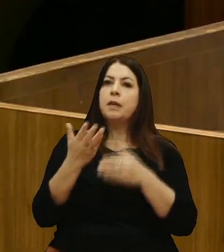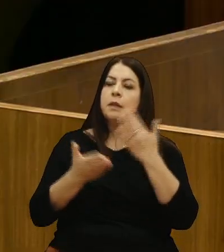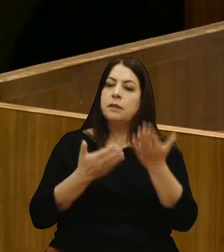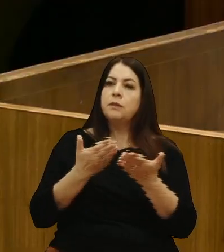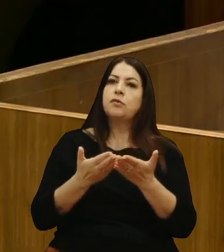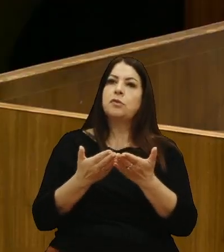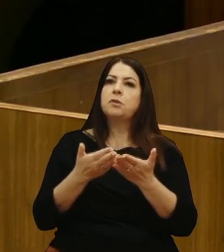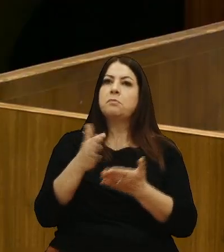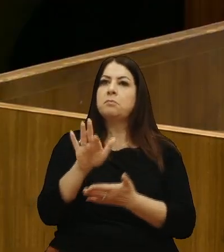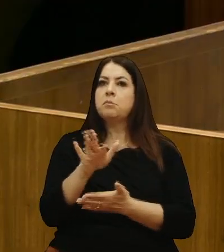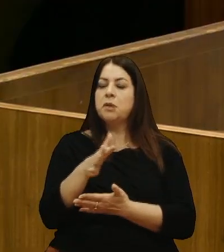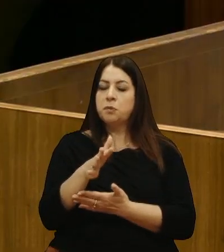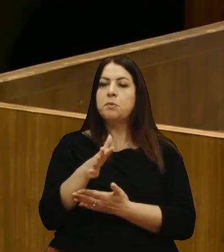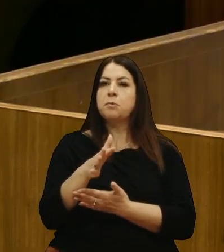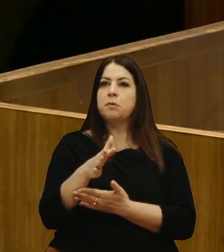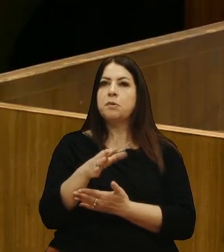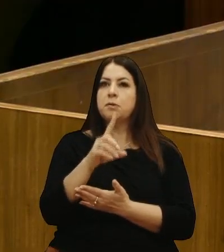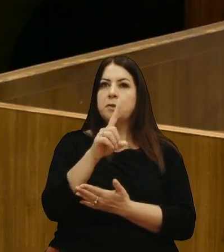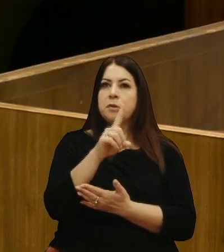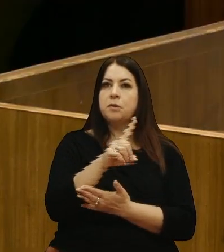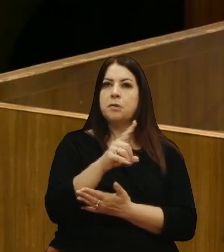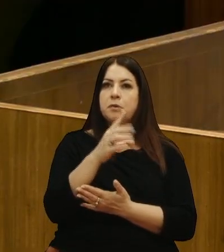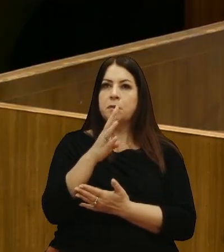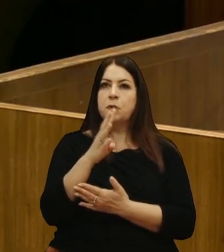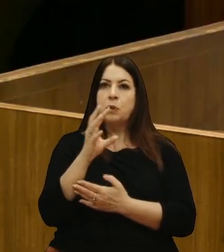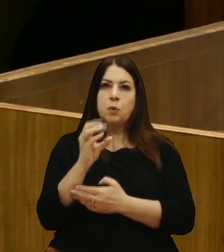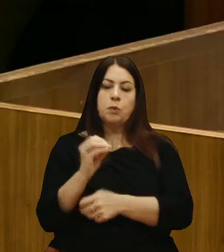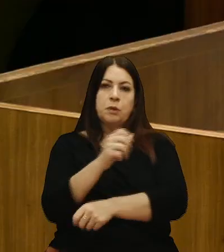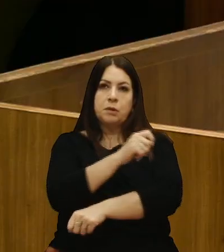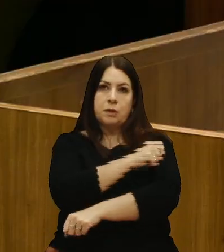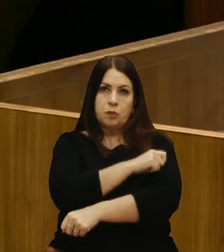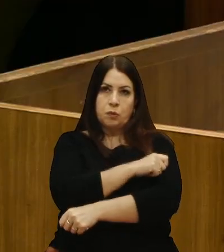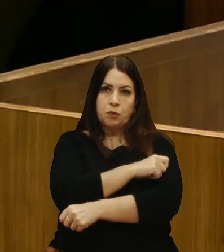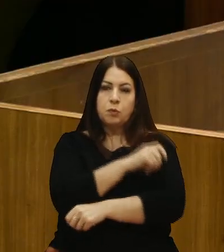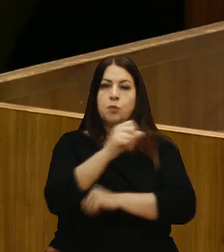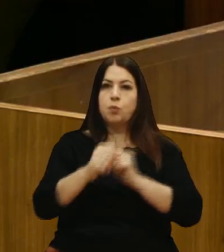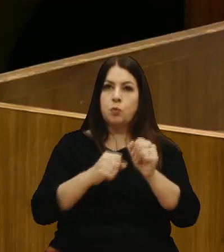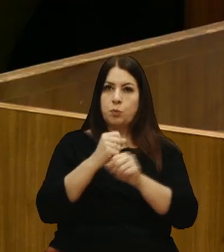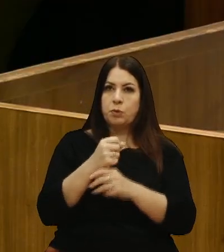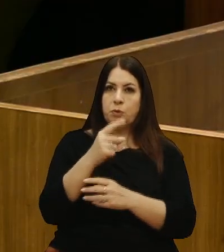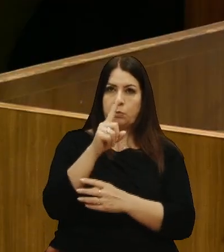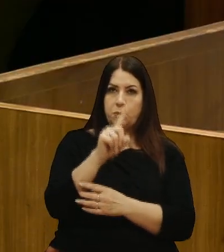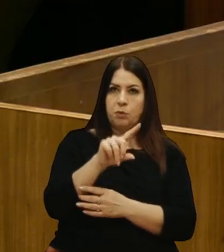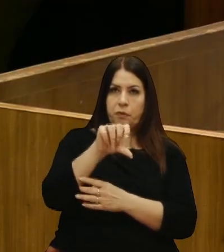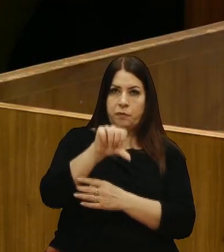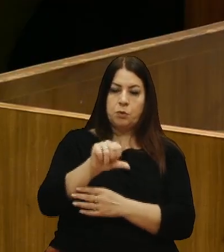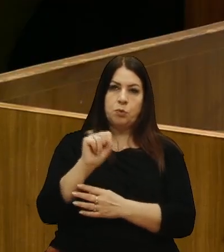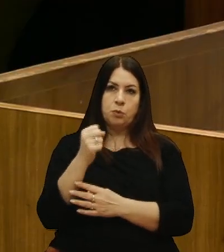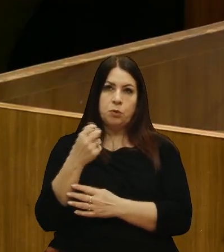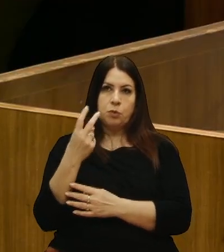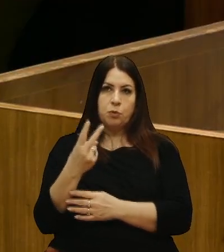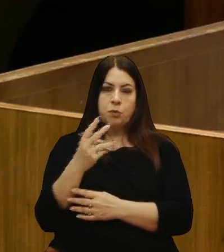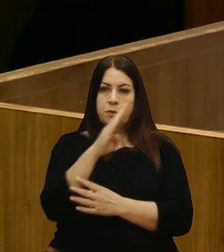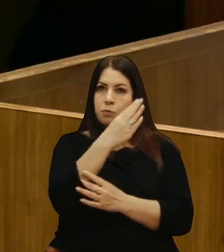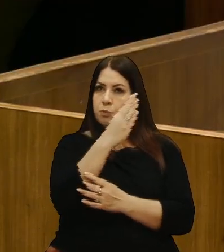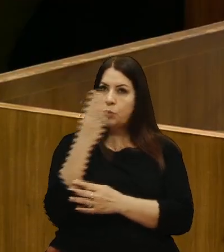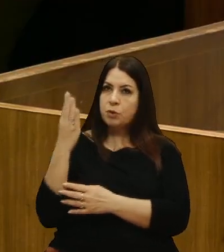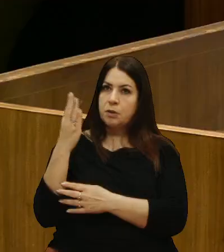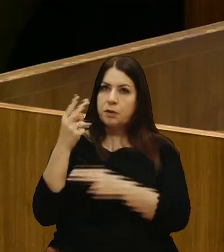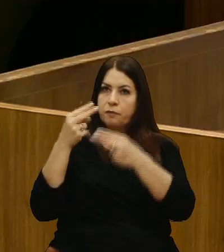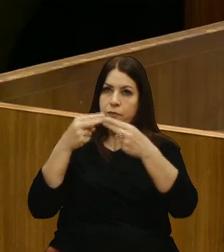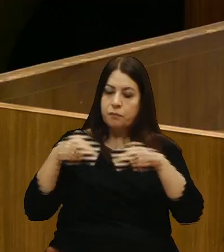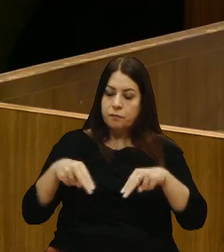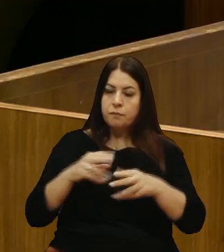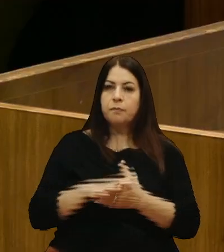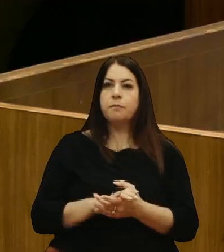atendia aproximadamente 140 alunos. No ano de 1982, a biblioteca da escola foi